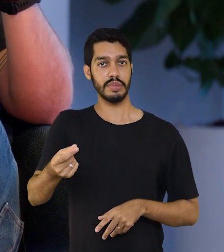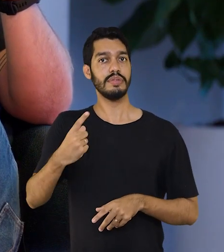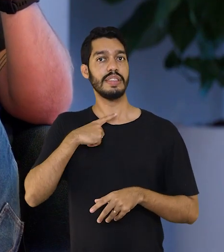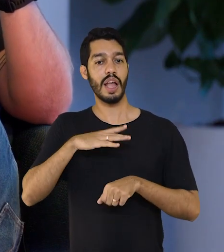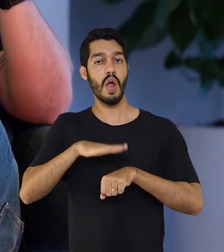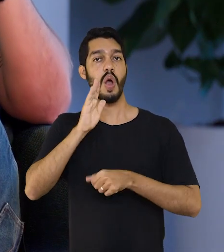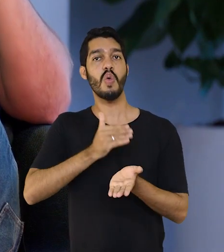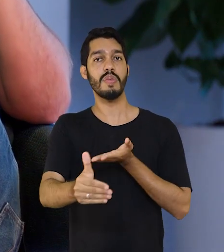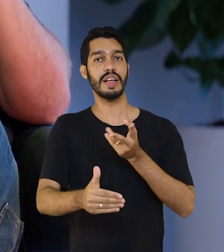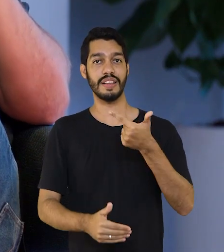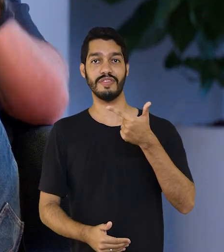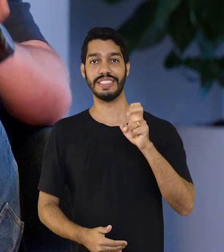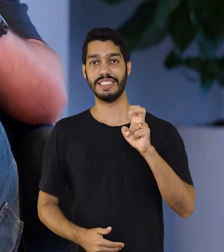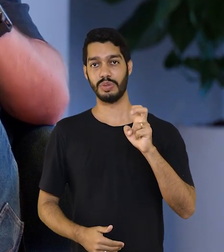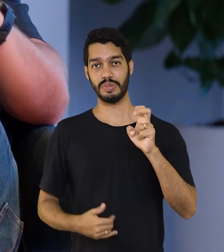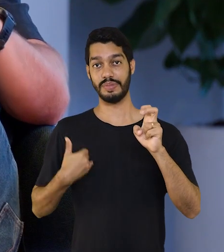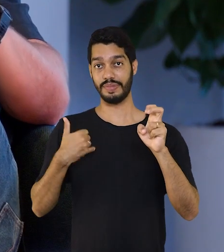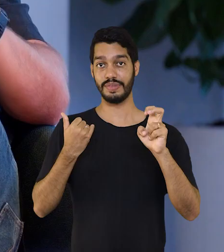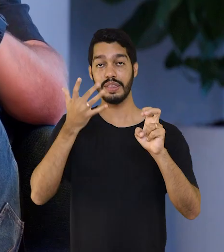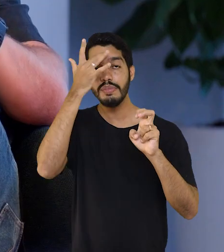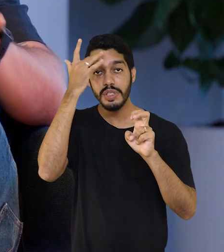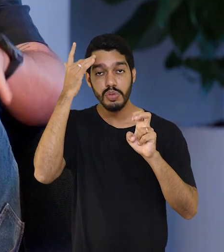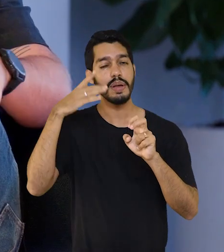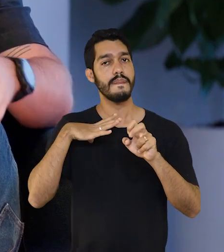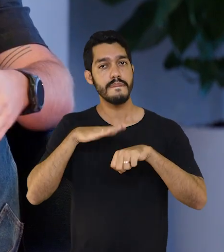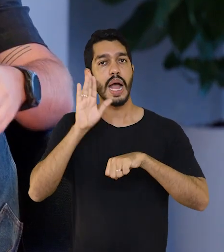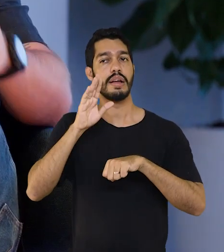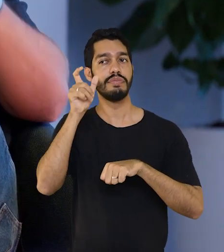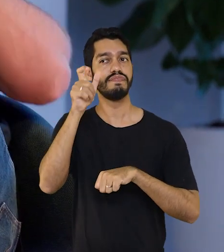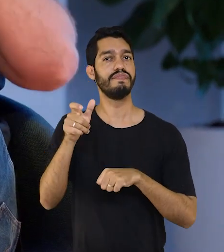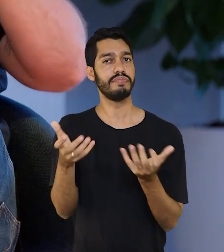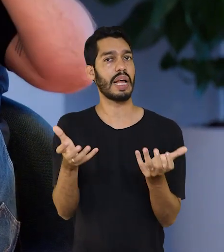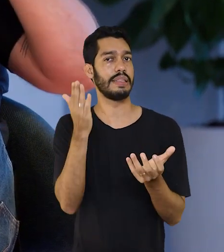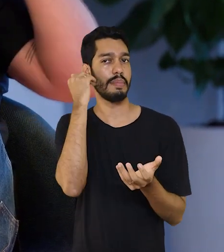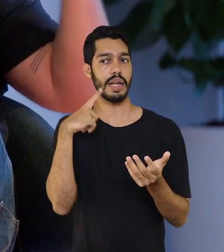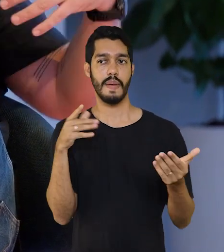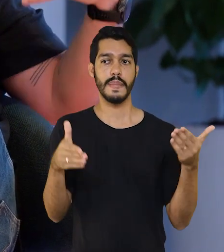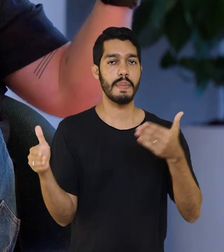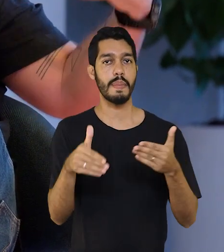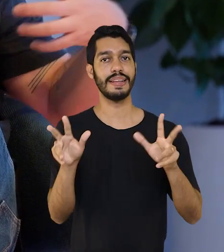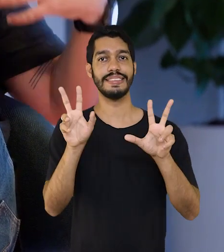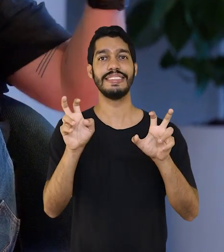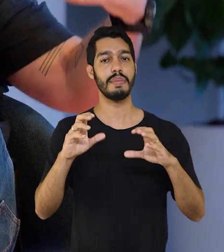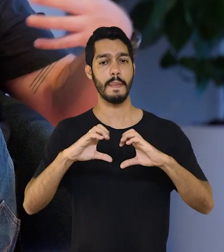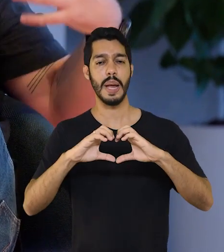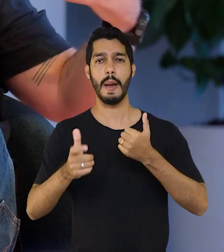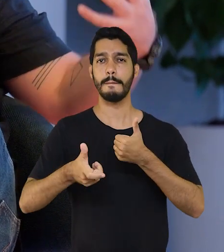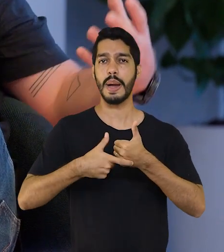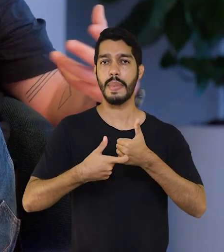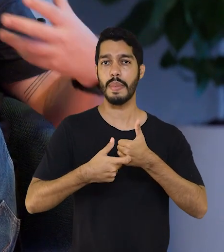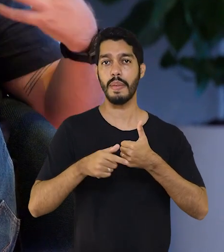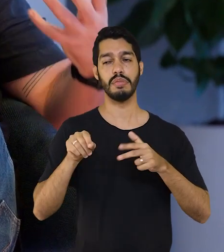Winning, ele começa a ser relevante a partir dos 25 anos. Então, cada vez mais as pessoas estão interessadas